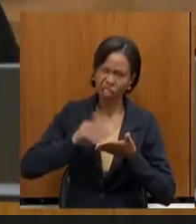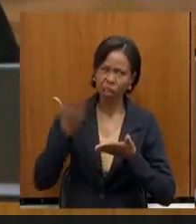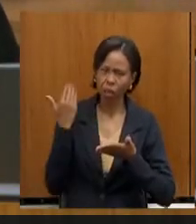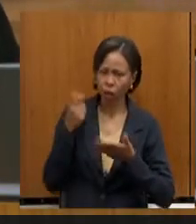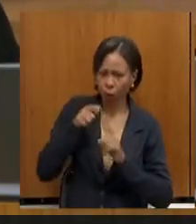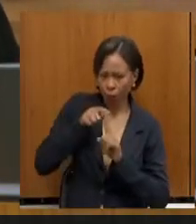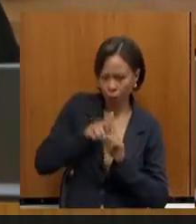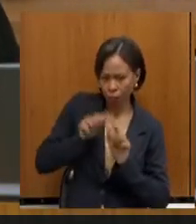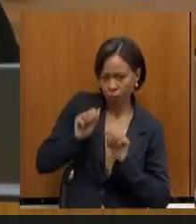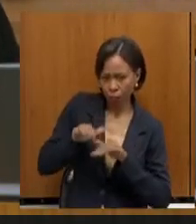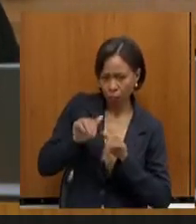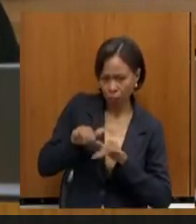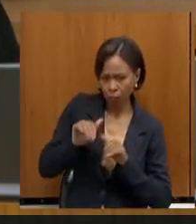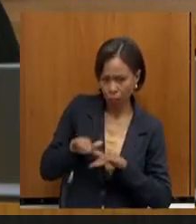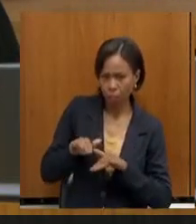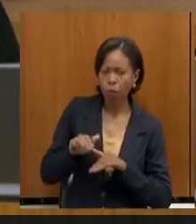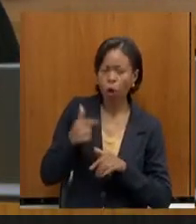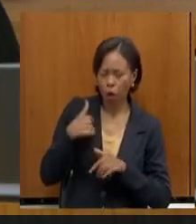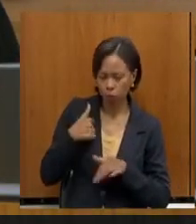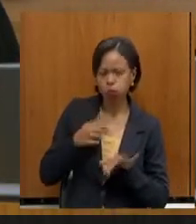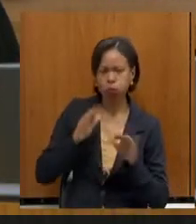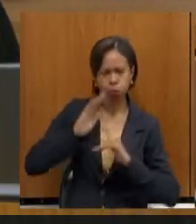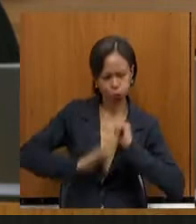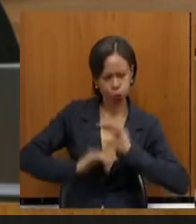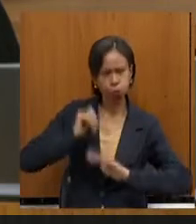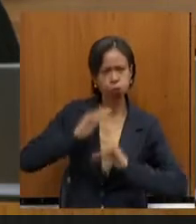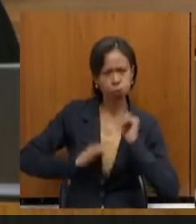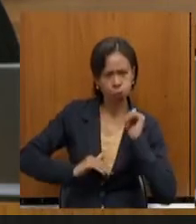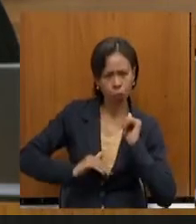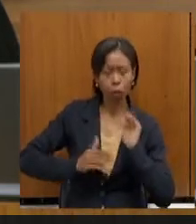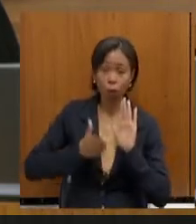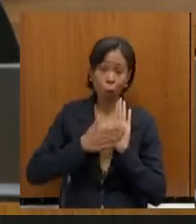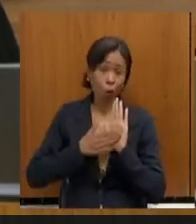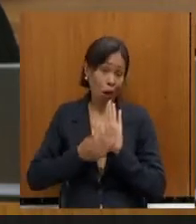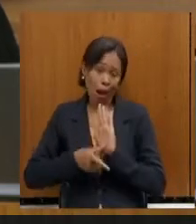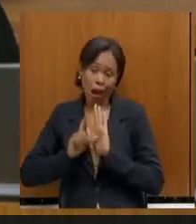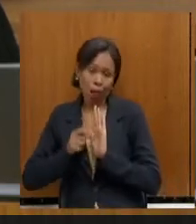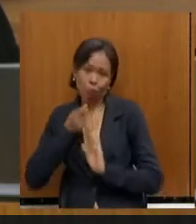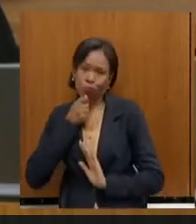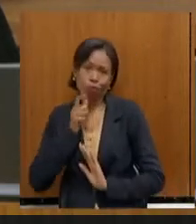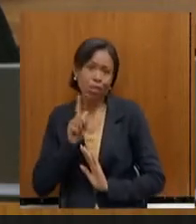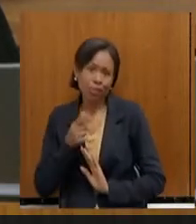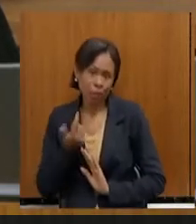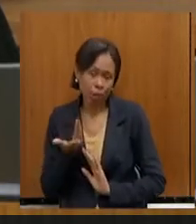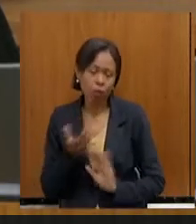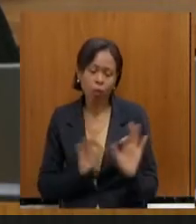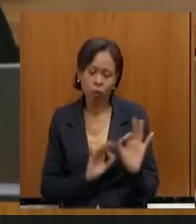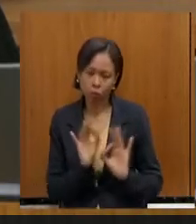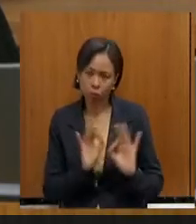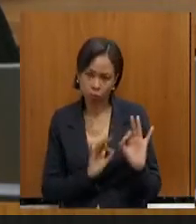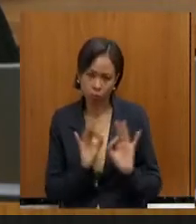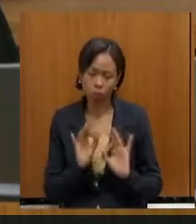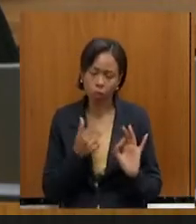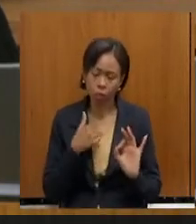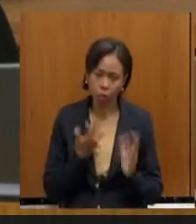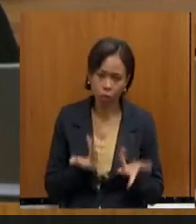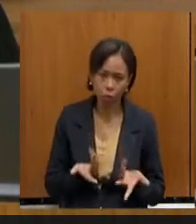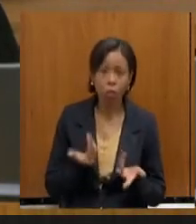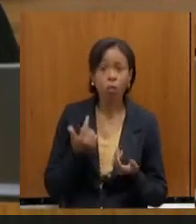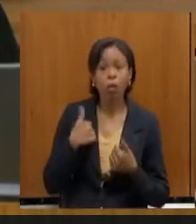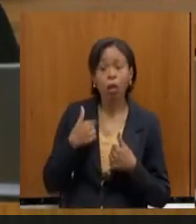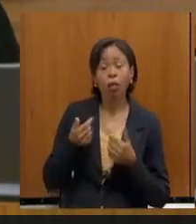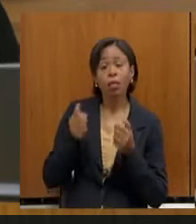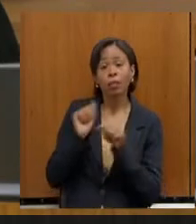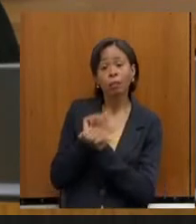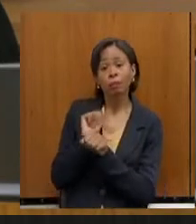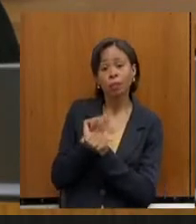não tinha nenhuma proposta pronta e é nós esperamos aí uma sinalização do governo federal tendo em vista que